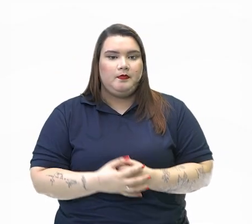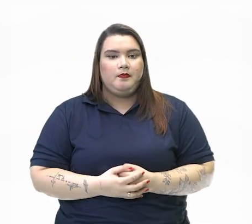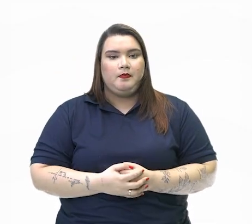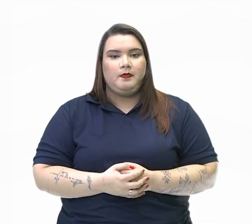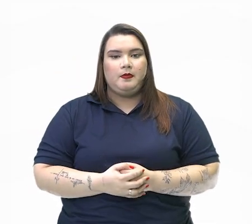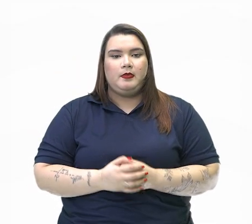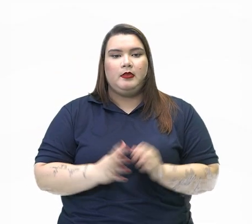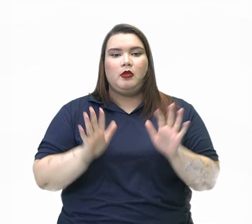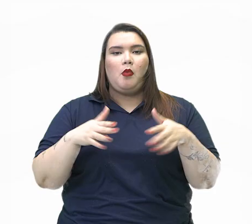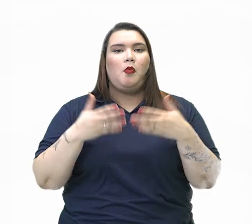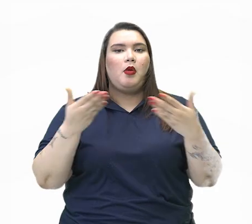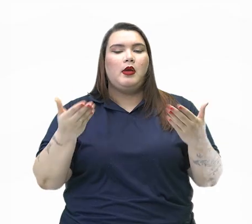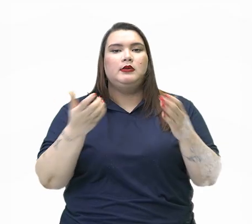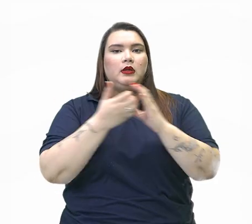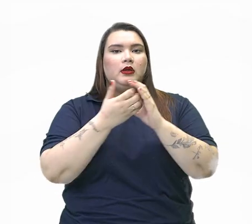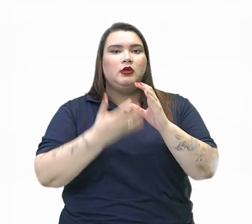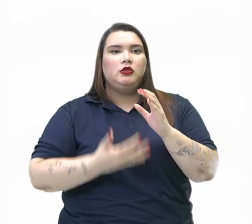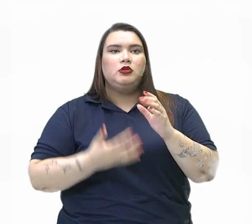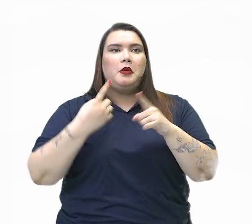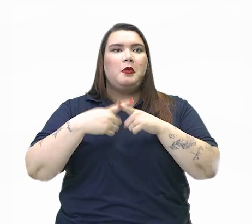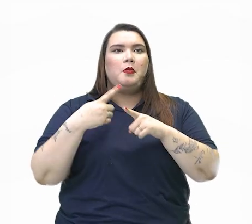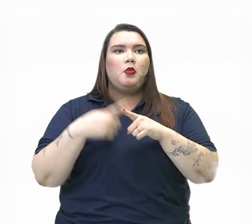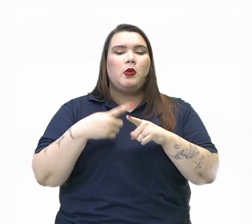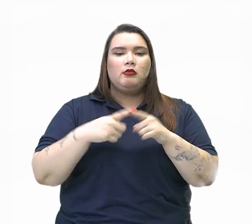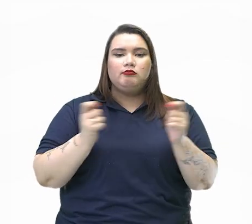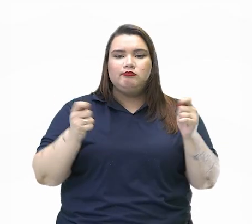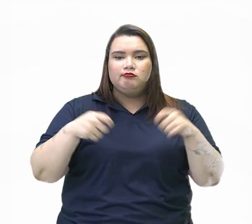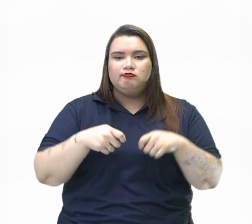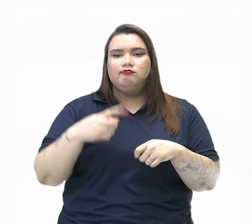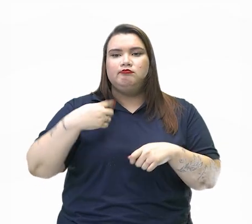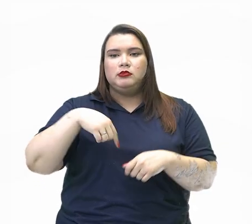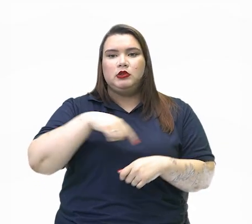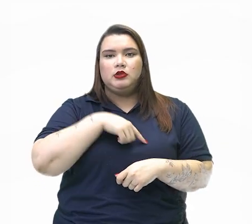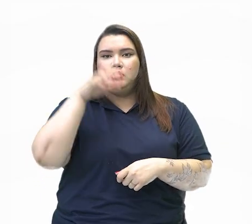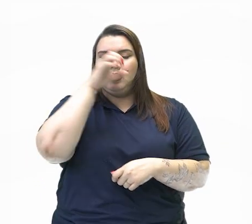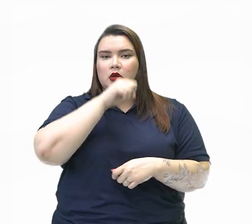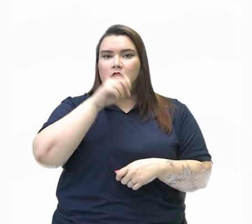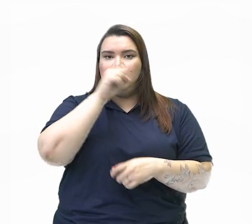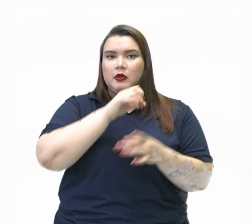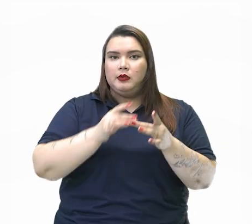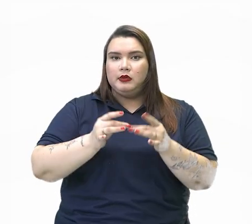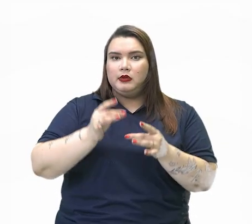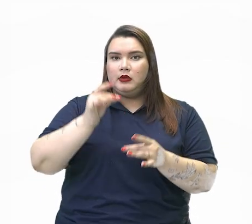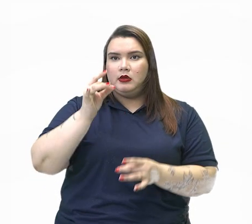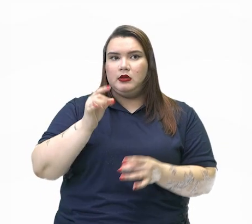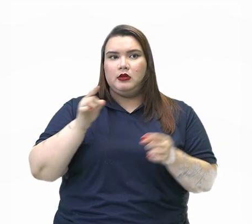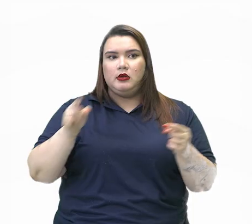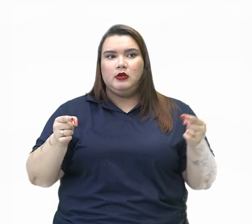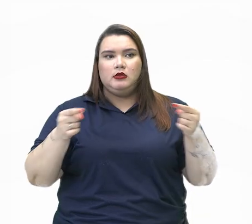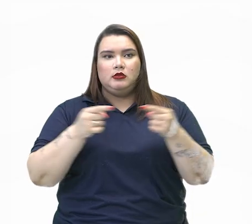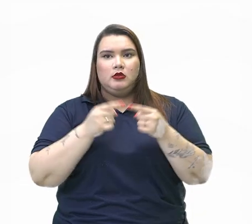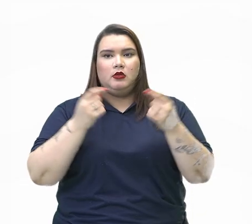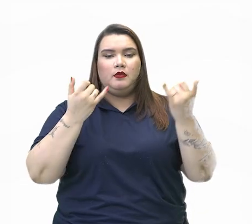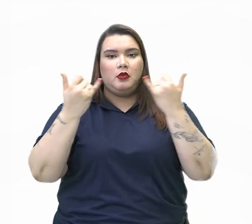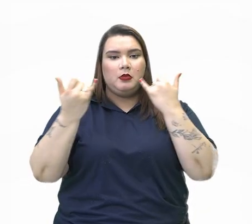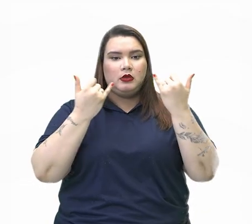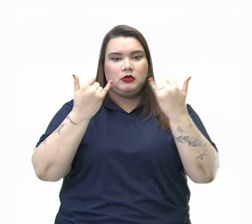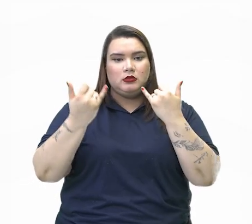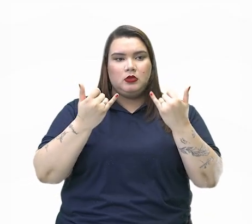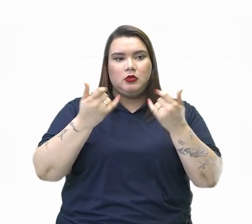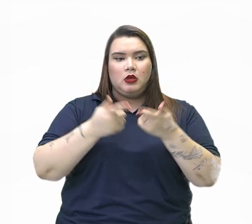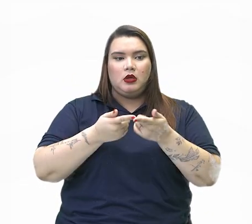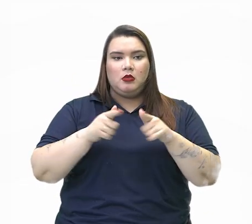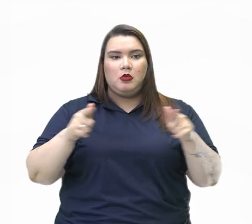Quais são as características e por que vale a pena nos debruçarmos sobre esse tópico de gramática, né, de como